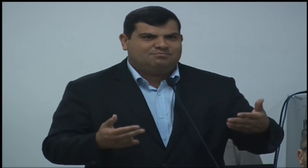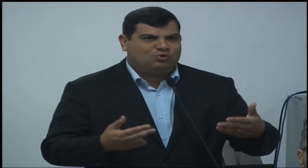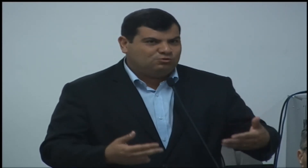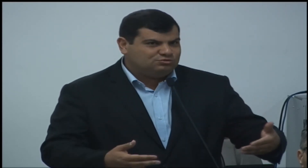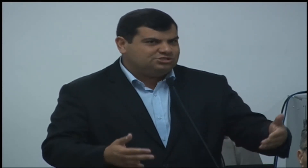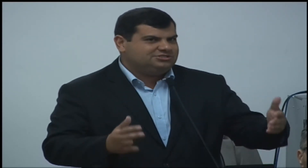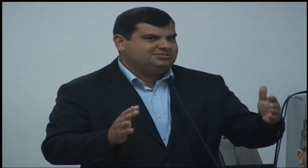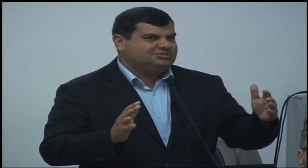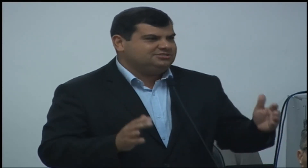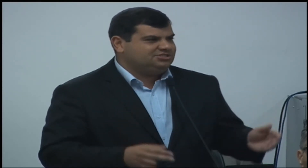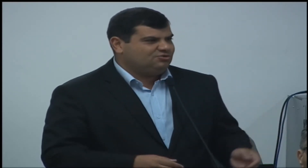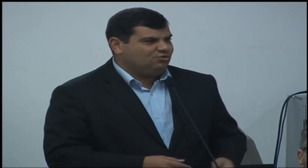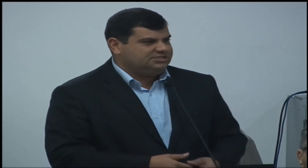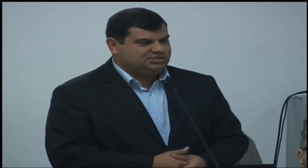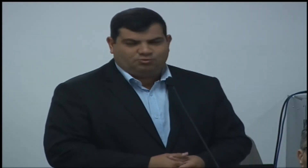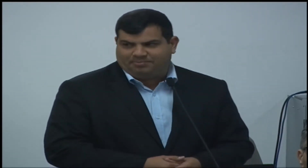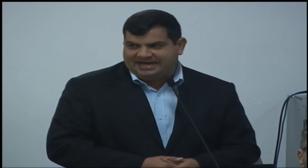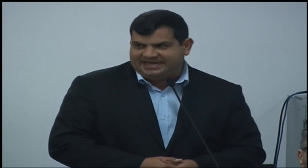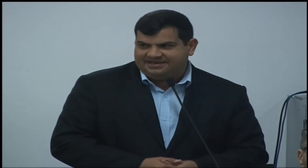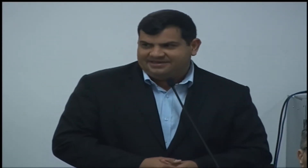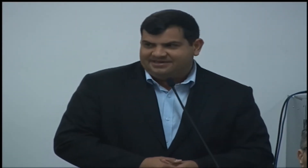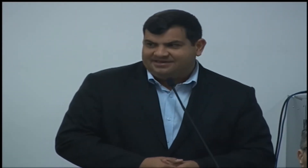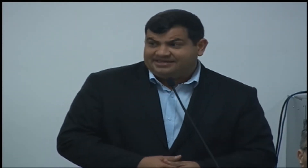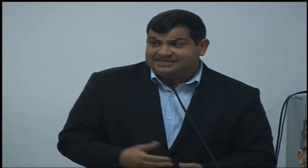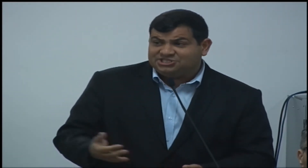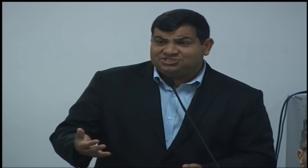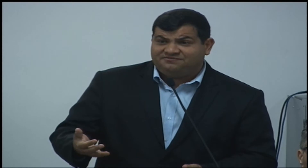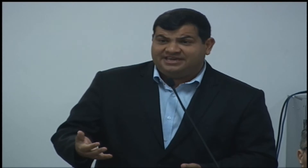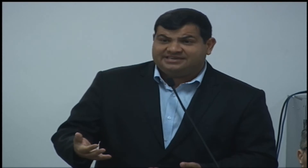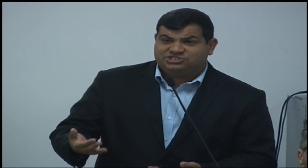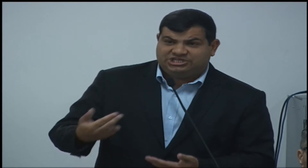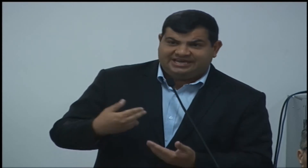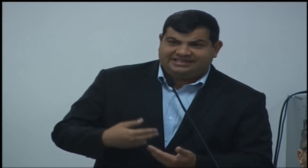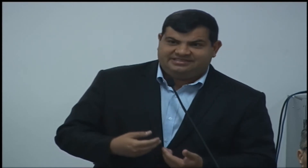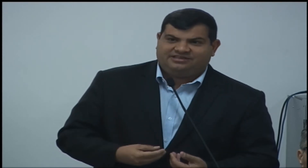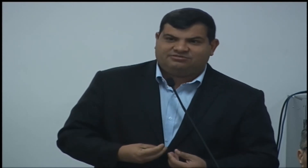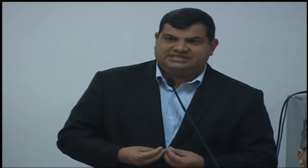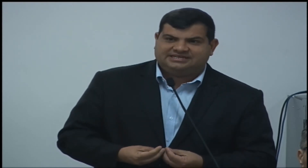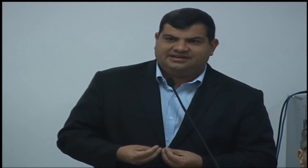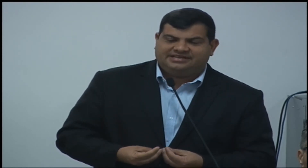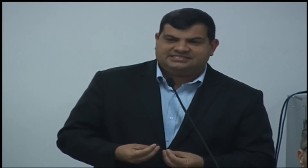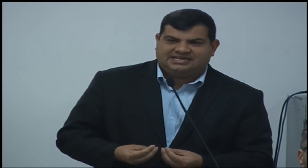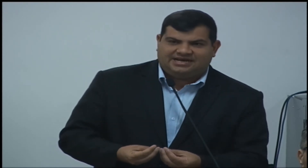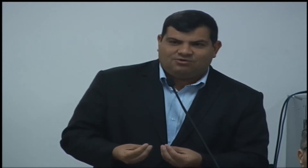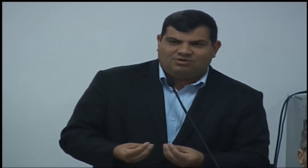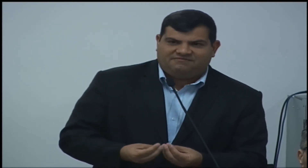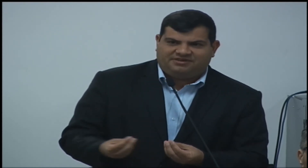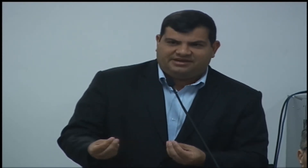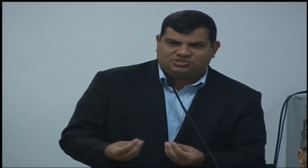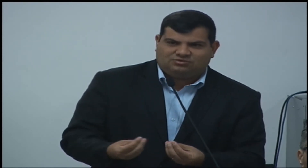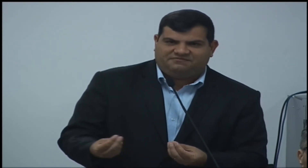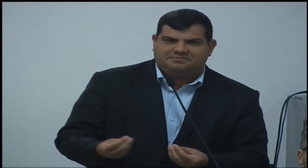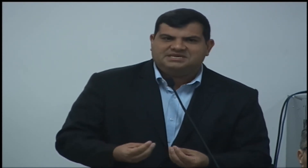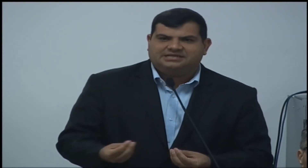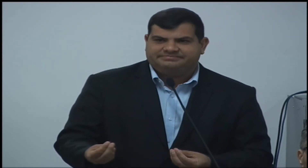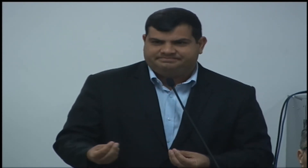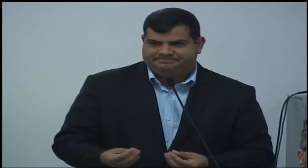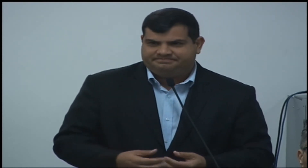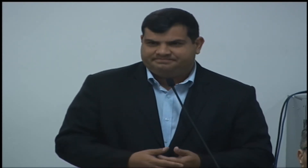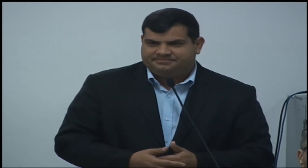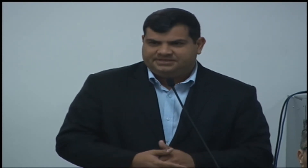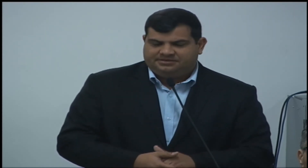aquele monte de coisas do pai, e aí a gente vê que gera dentro dessa criança algo averso à